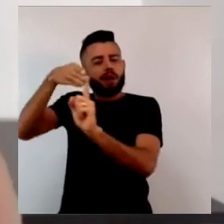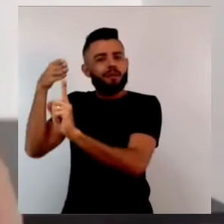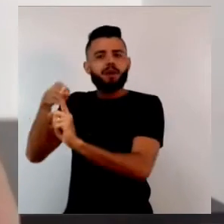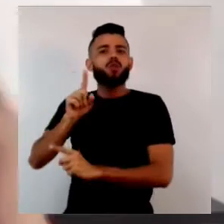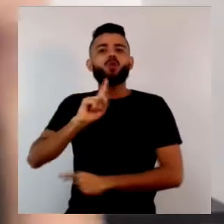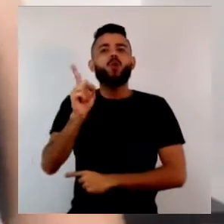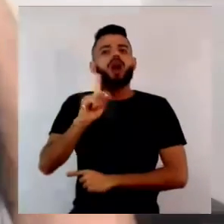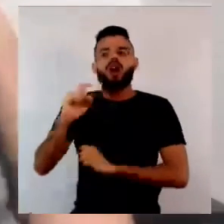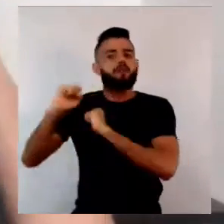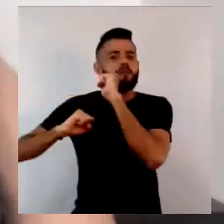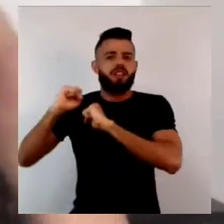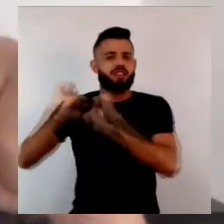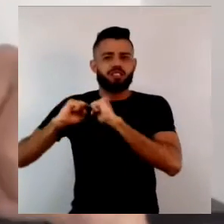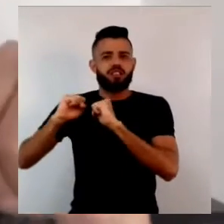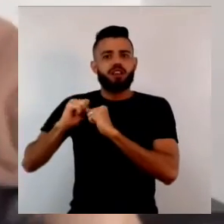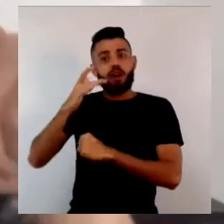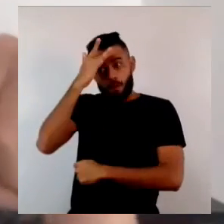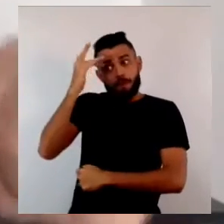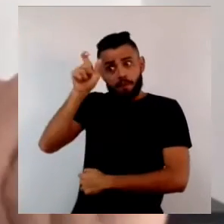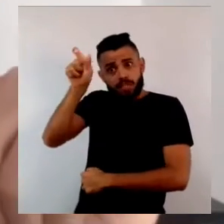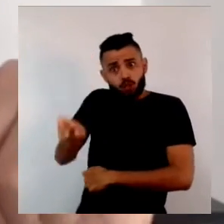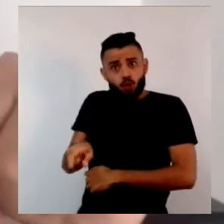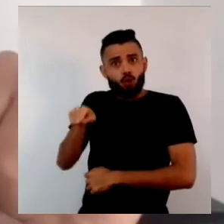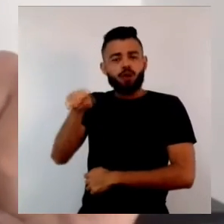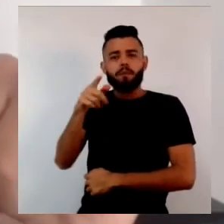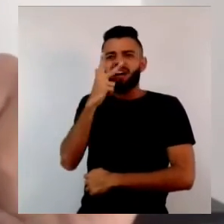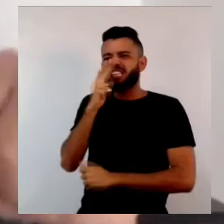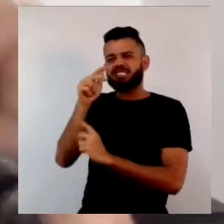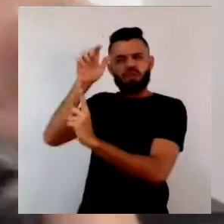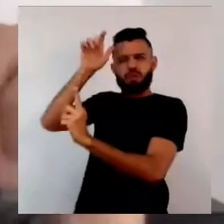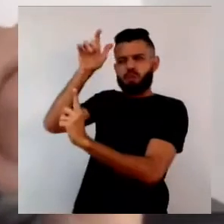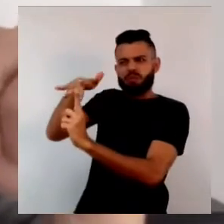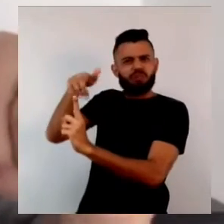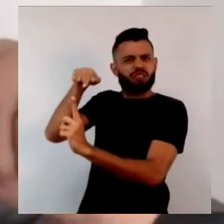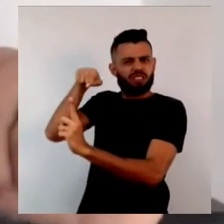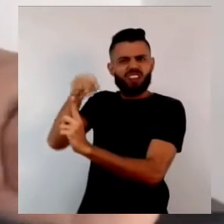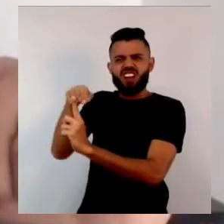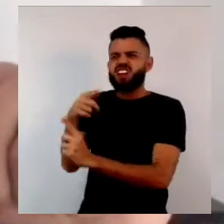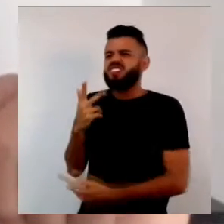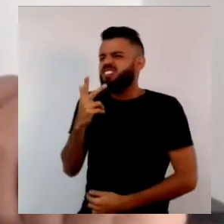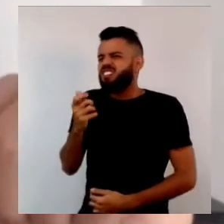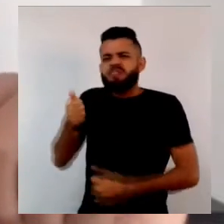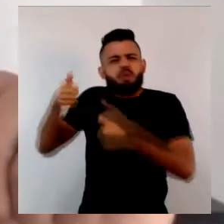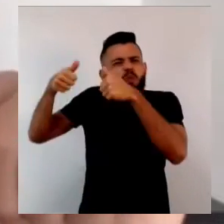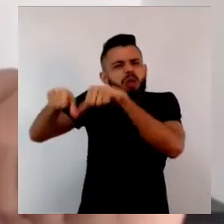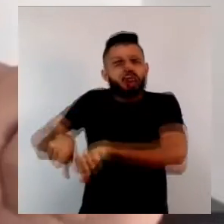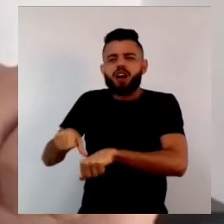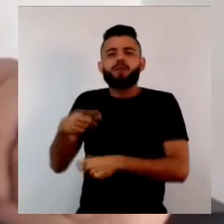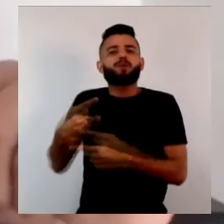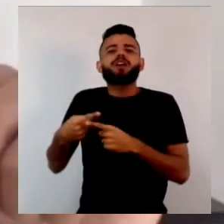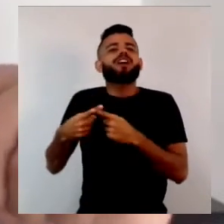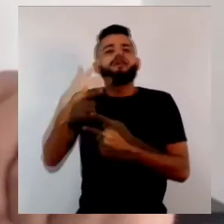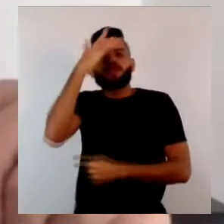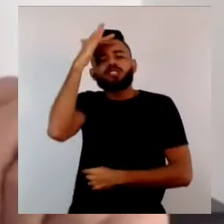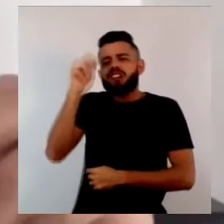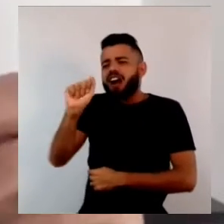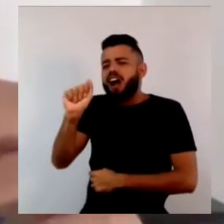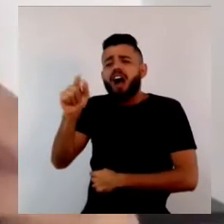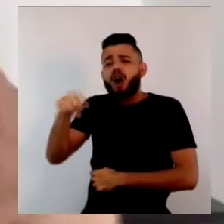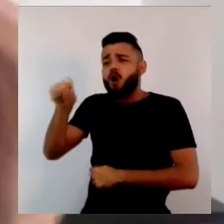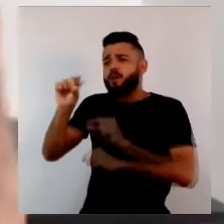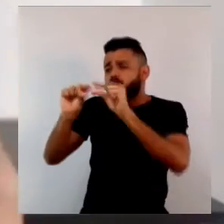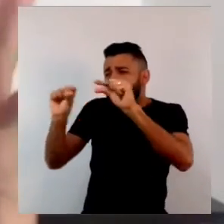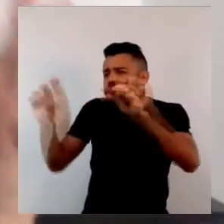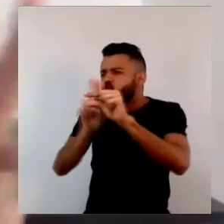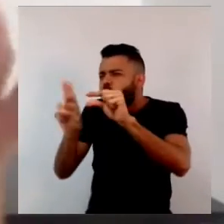a Carla Gimenez, é um lixo humano. É um lixo humano. É uma arroba que a gente pode sentar em cima, que a gente pode atacar, que a gente